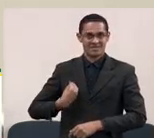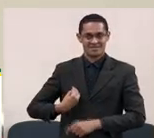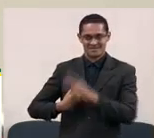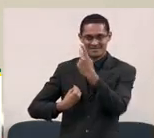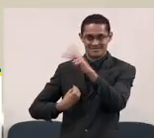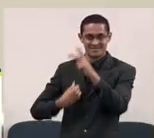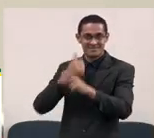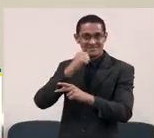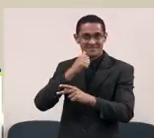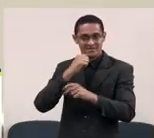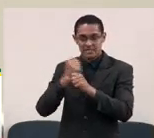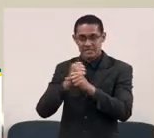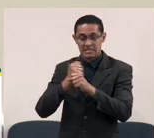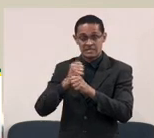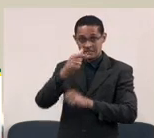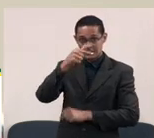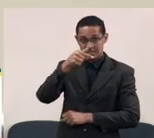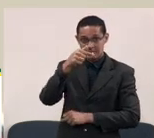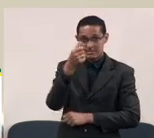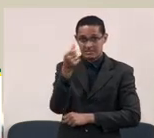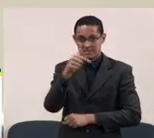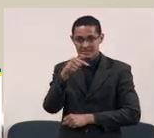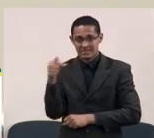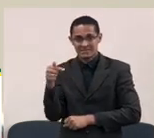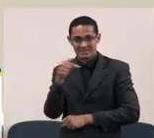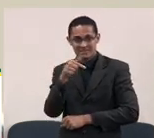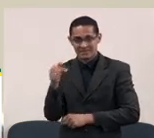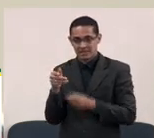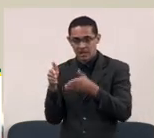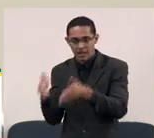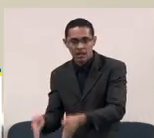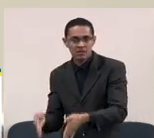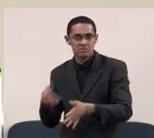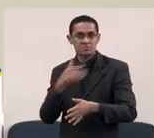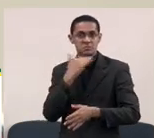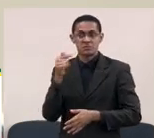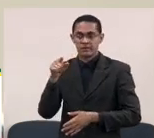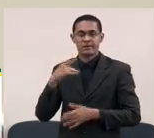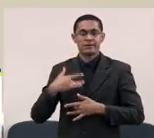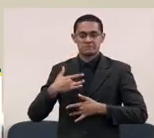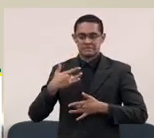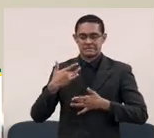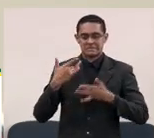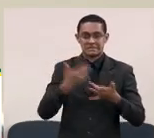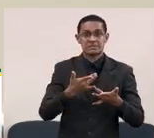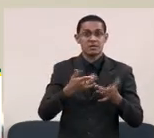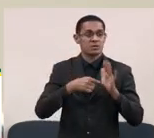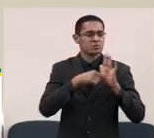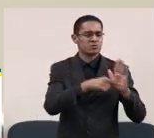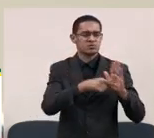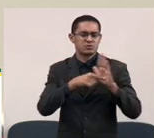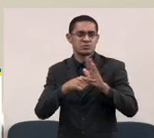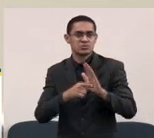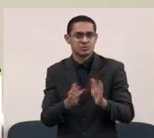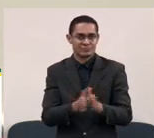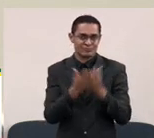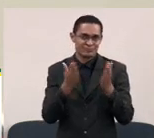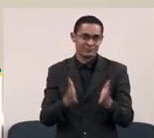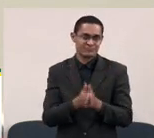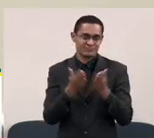a vida toda dela, com 77 anos que ela morreu, a vida toda dela dedicada a ajudar os pobres. É uma